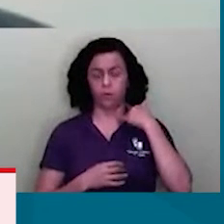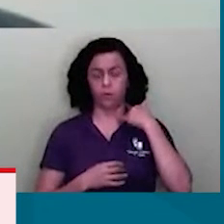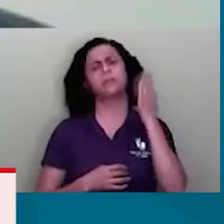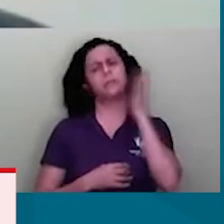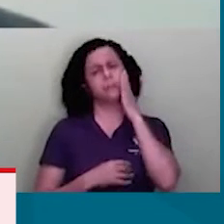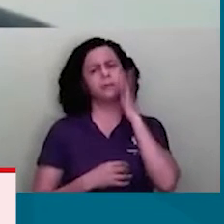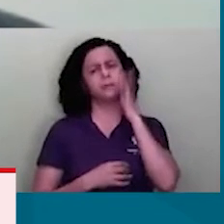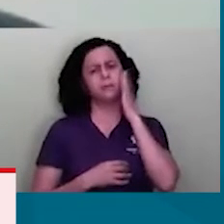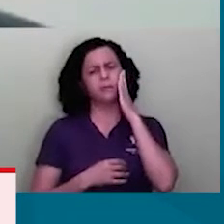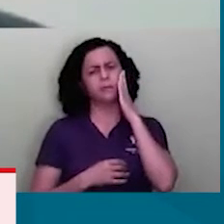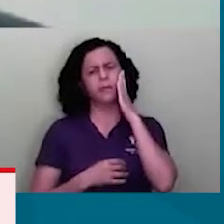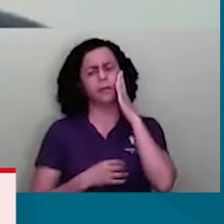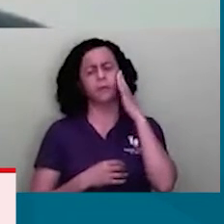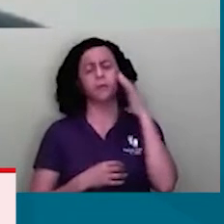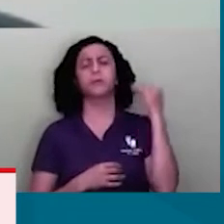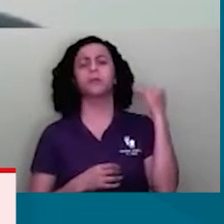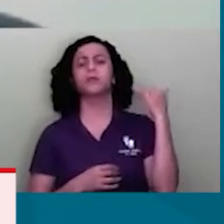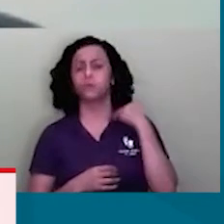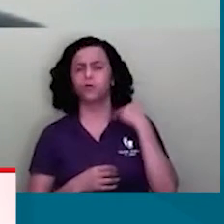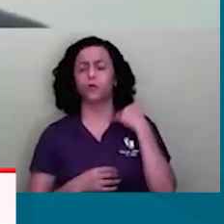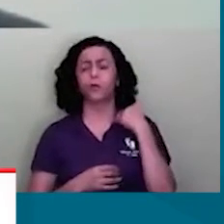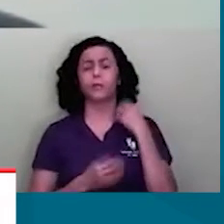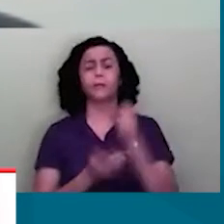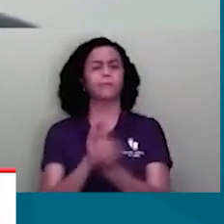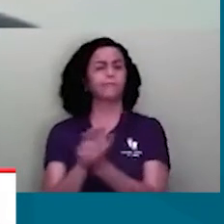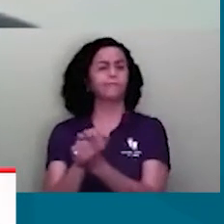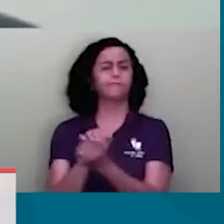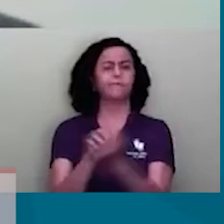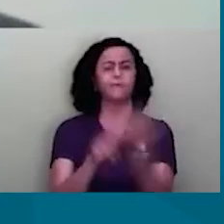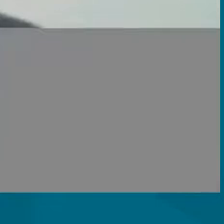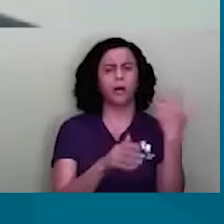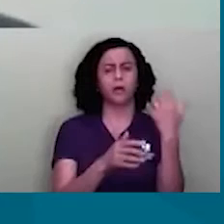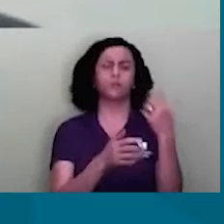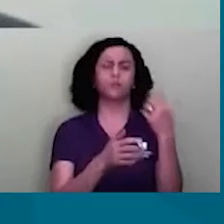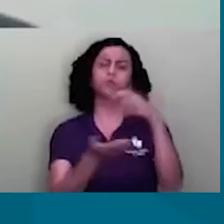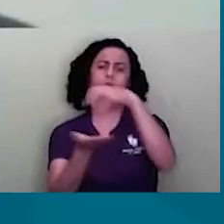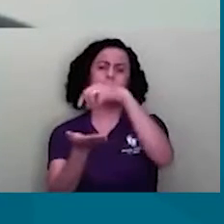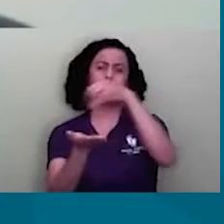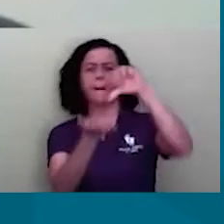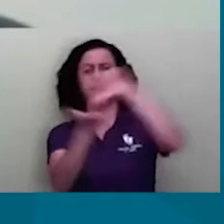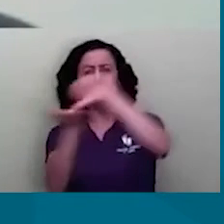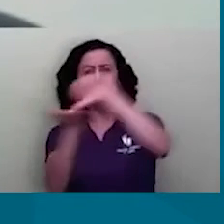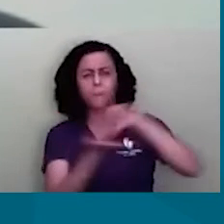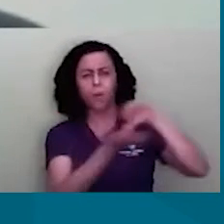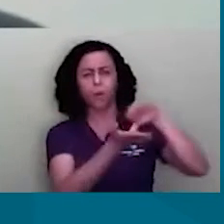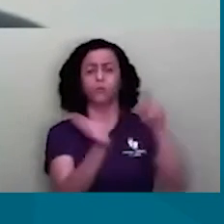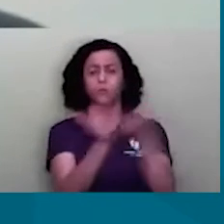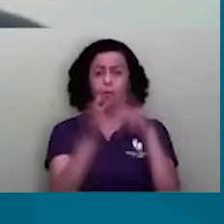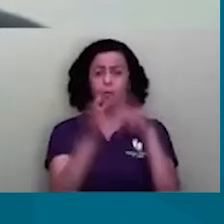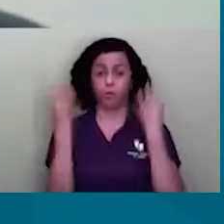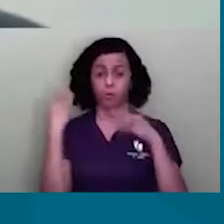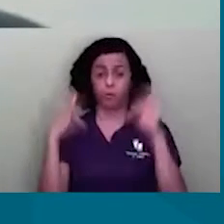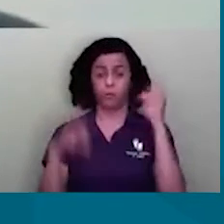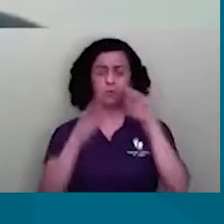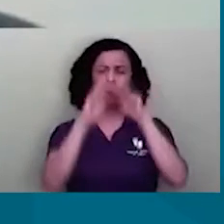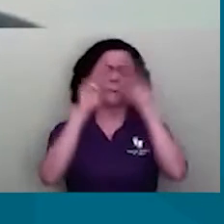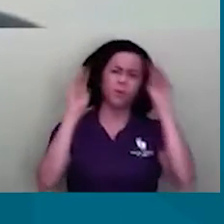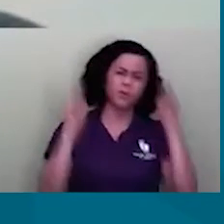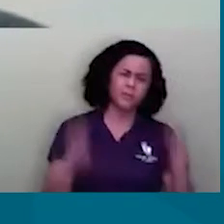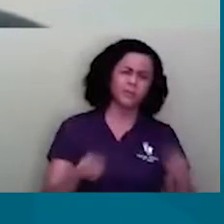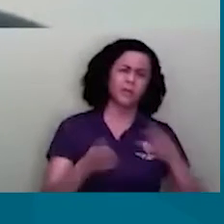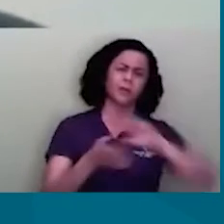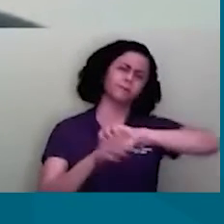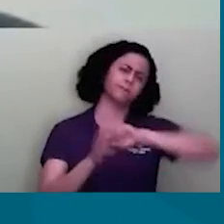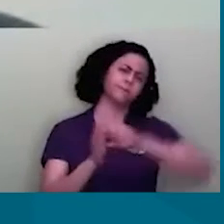Fora tem vários pontos turísticos, entre eles o Museu Mariano Procópio, o Museu Ferroviário, o Museu Usina do